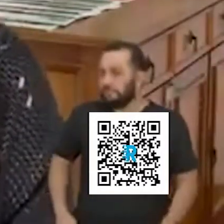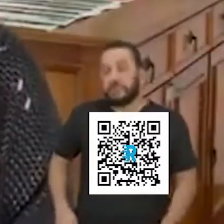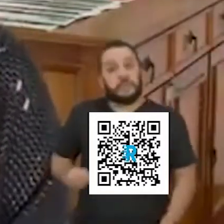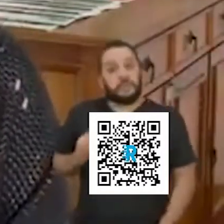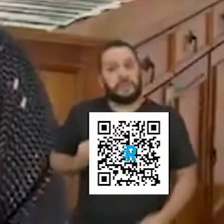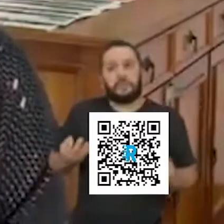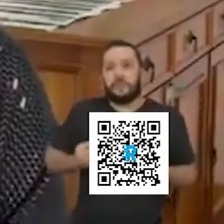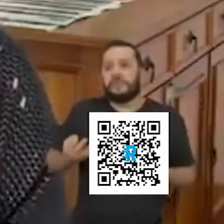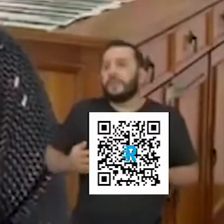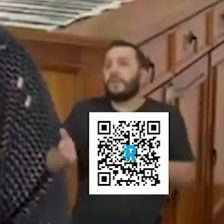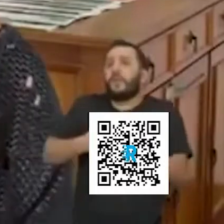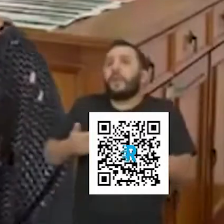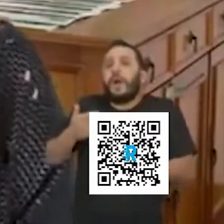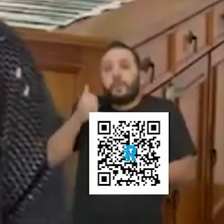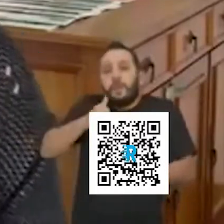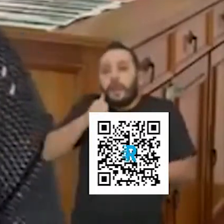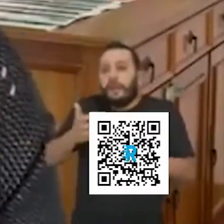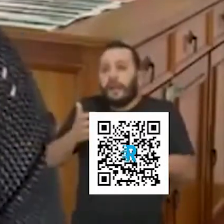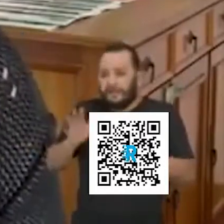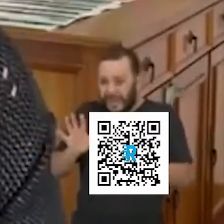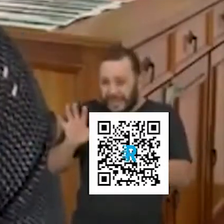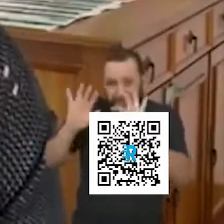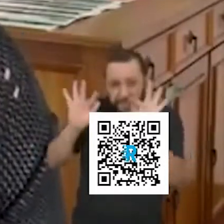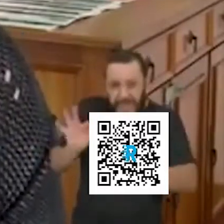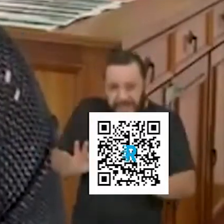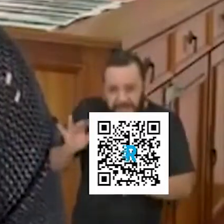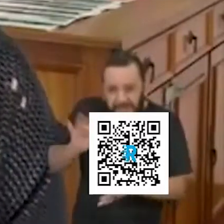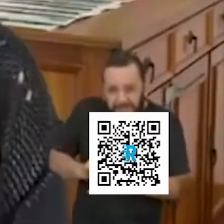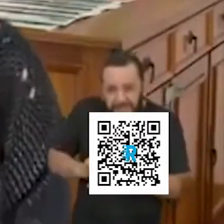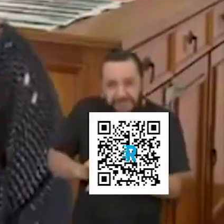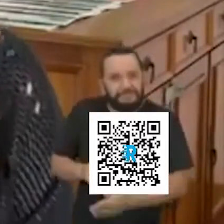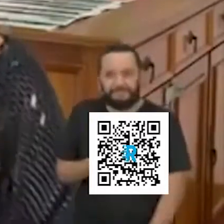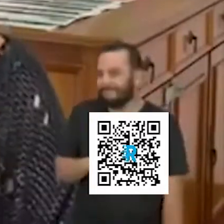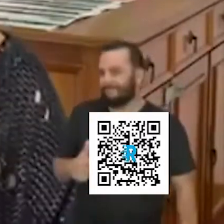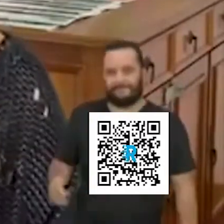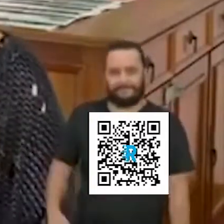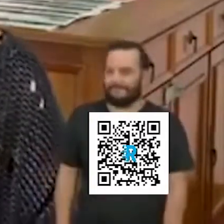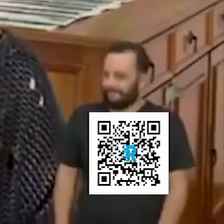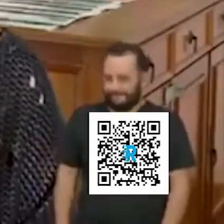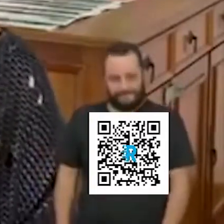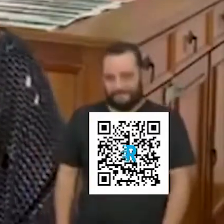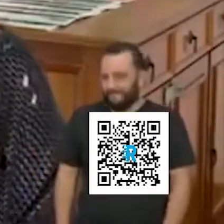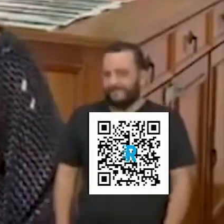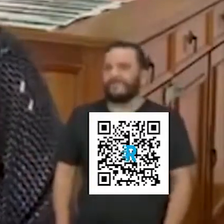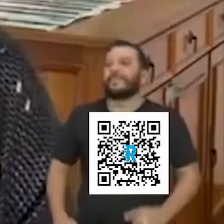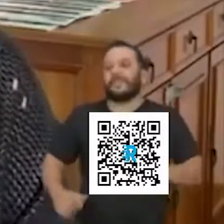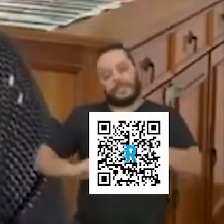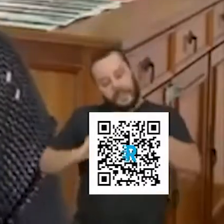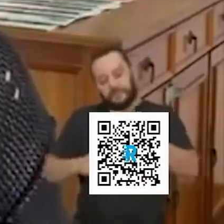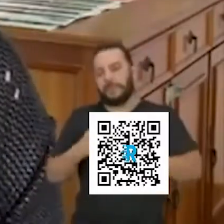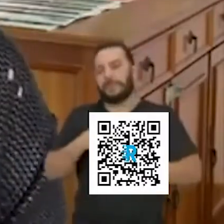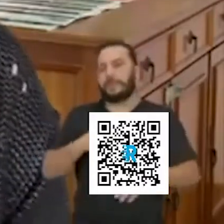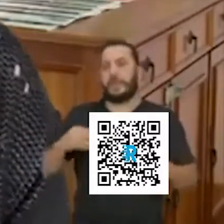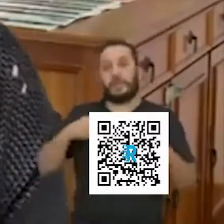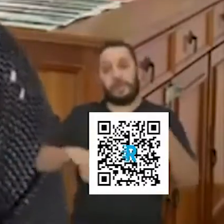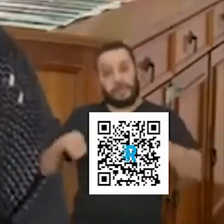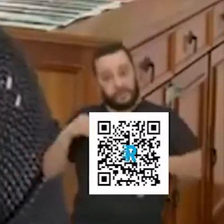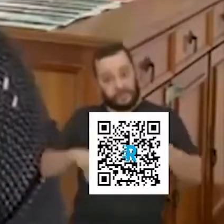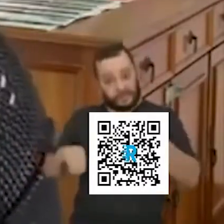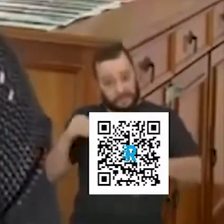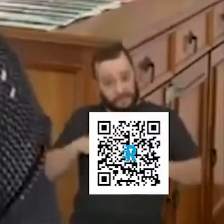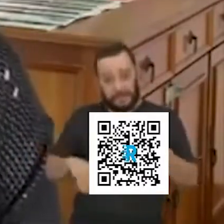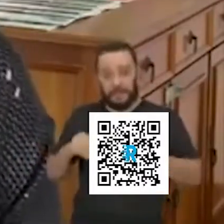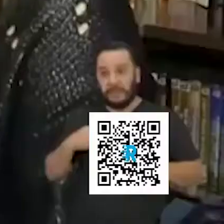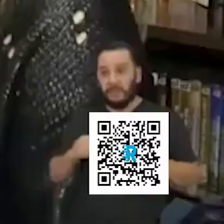qualquer mulher gostaria de ter. Mas eu não era feliz. Nesse meio tempo, eu tive uma depressão muito forte, crise